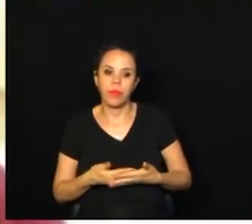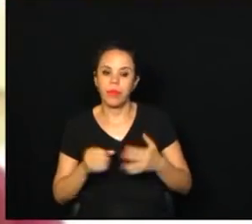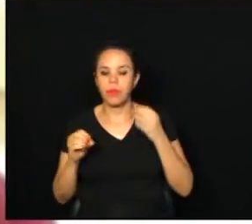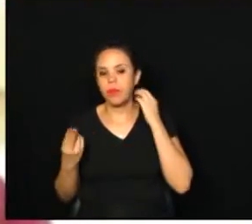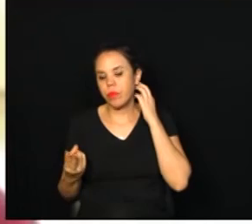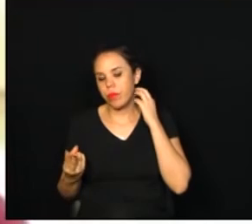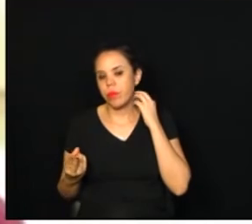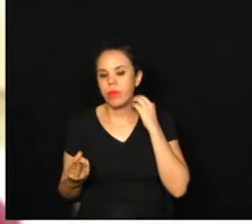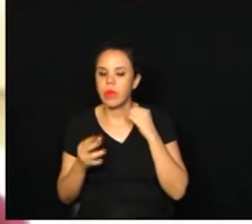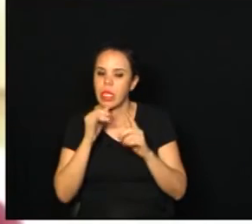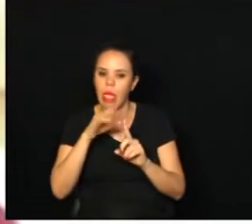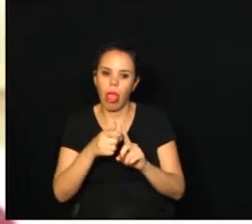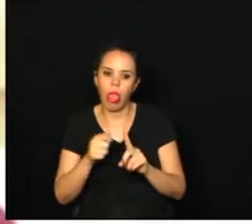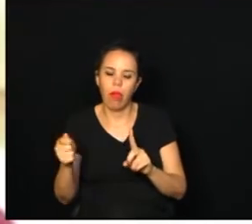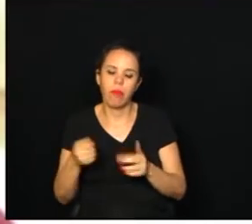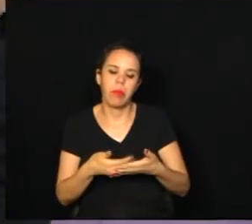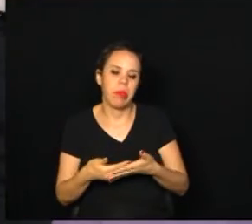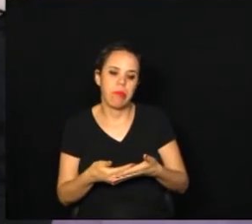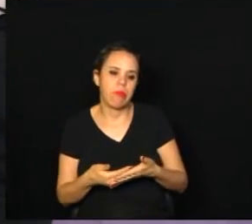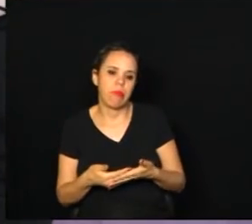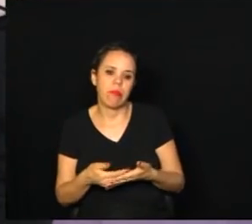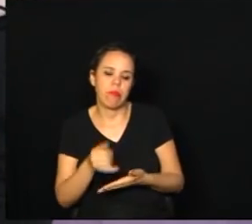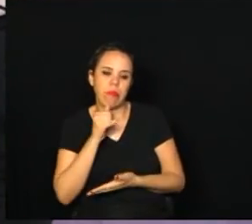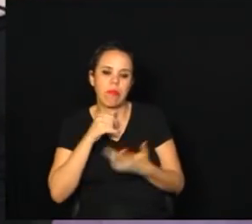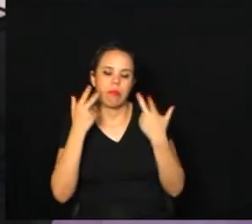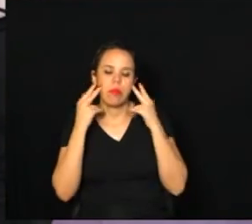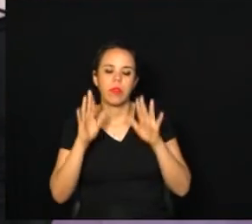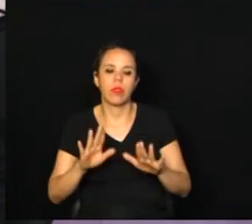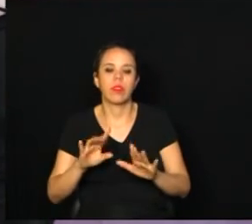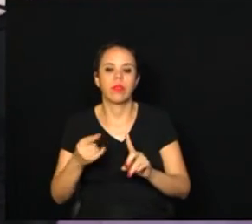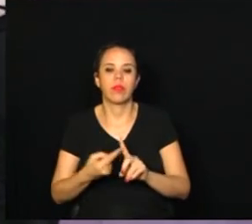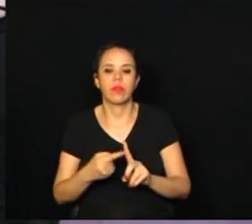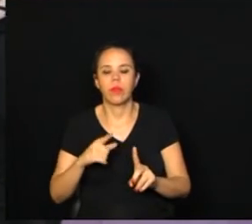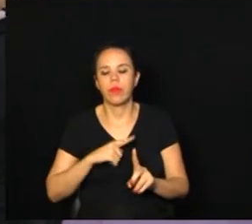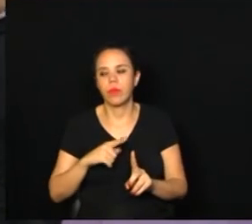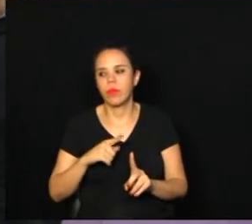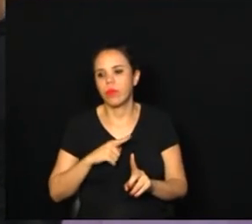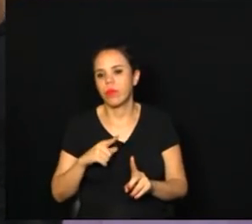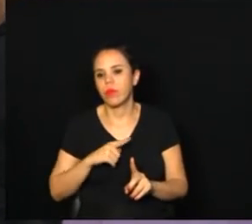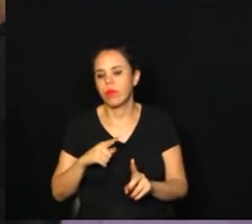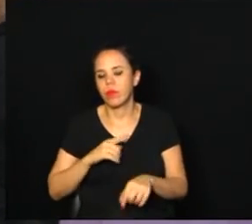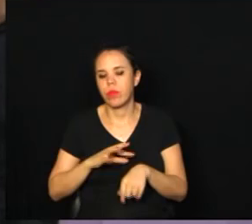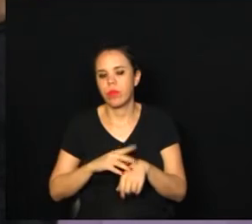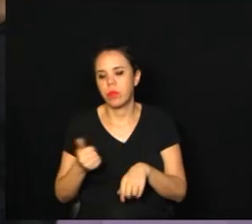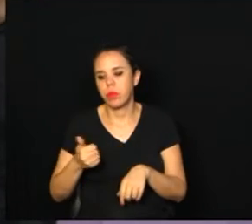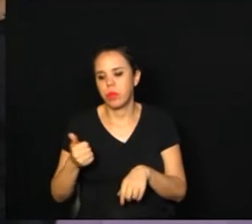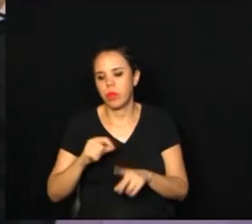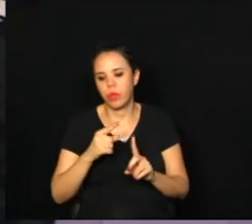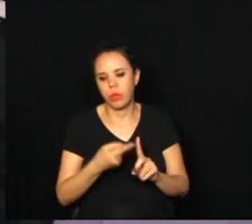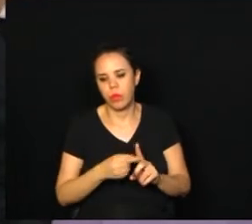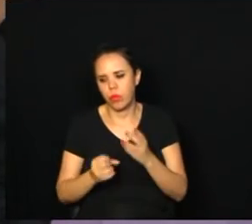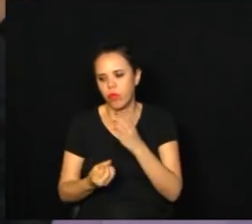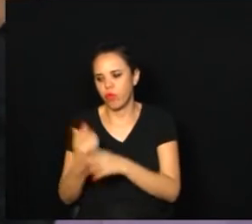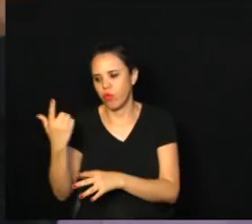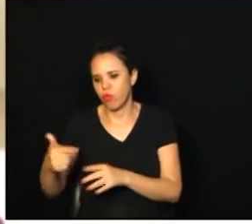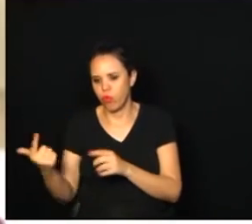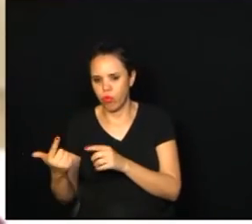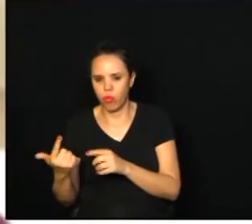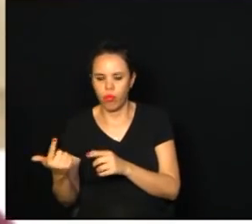temor maior de uma trombose, quando você desenvolve, é ocorrer uma embolia pulmonar. O que significa?